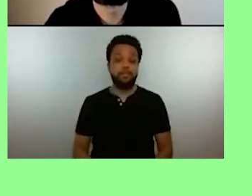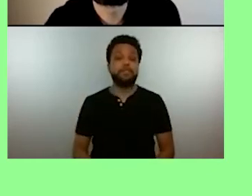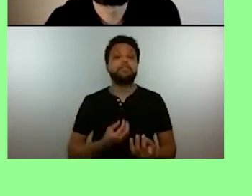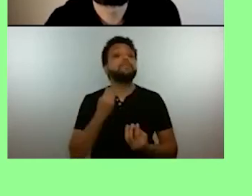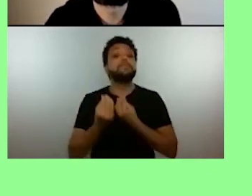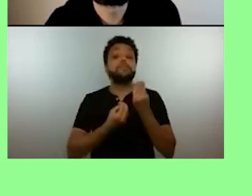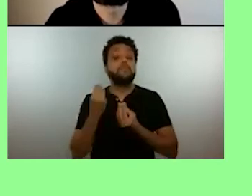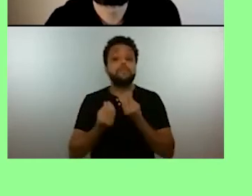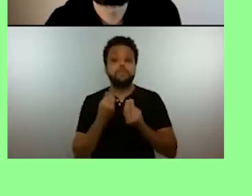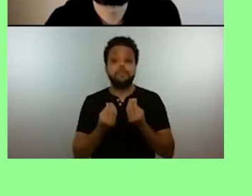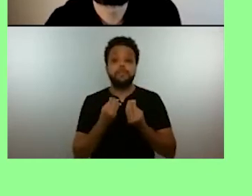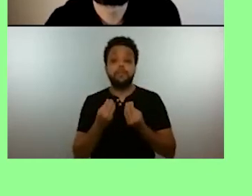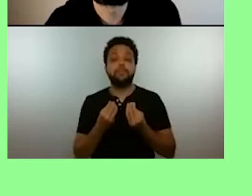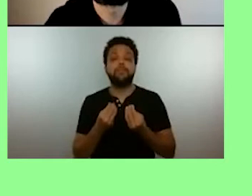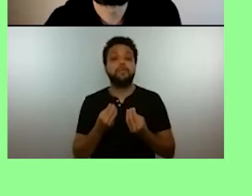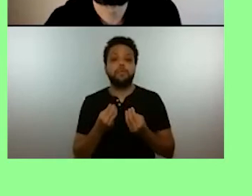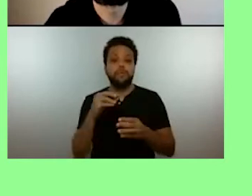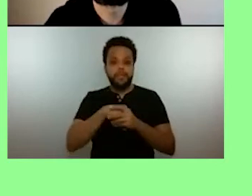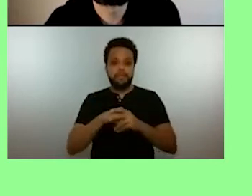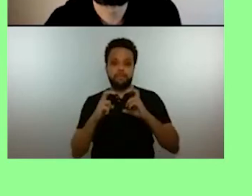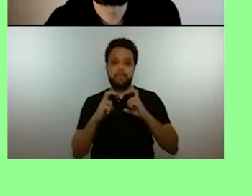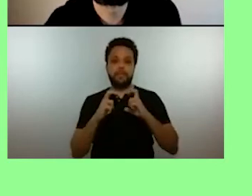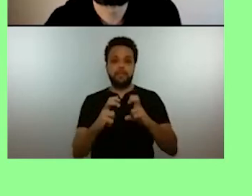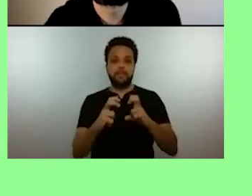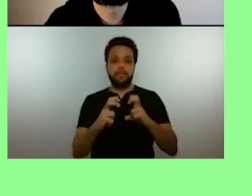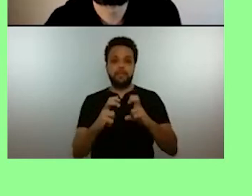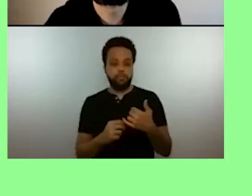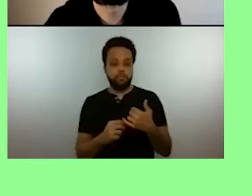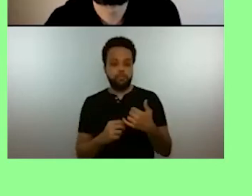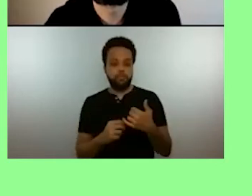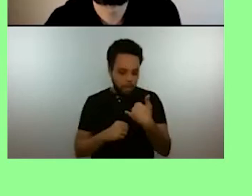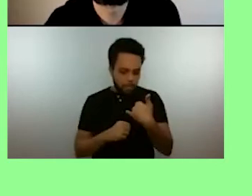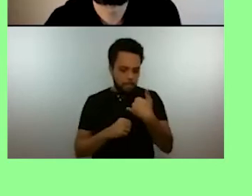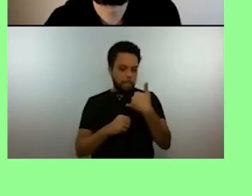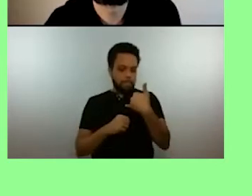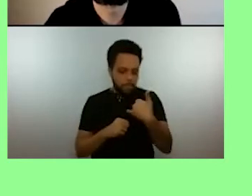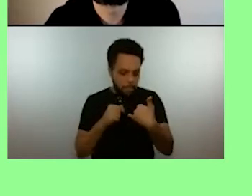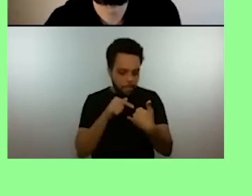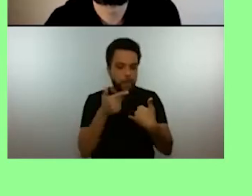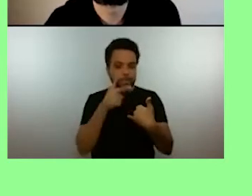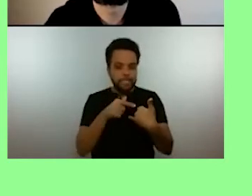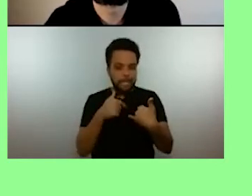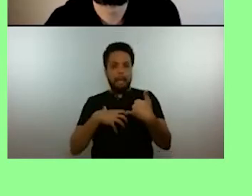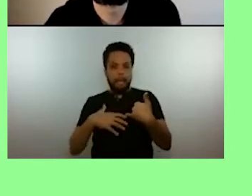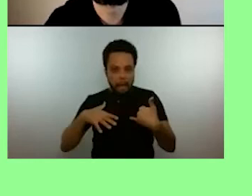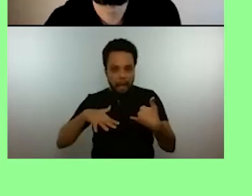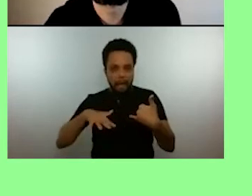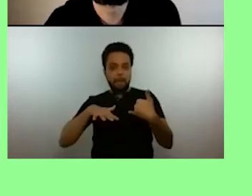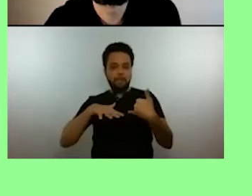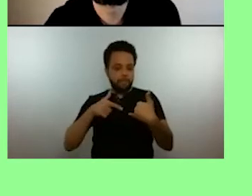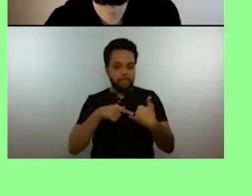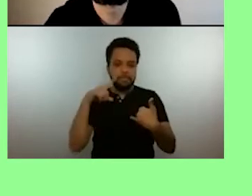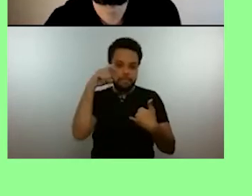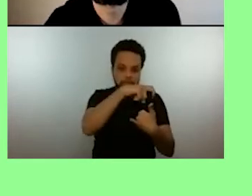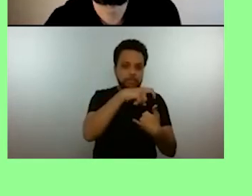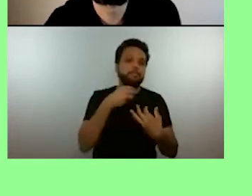o chacoalhar ali do metrô para você conseguir prestar atenção na interface. Como que é